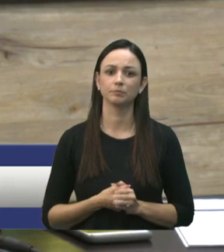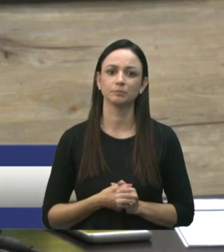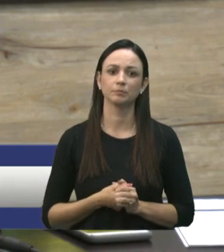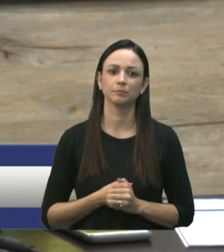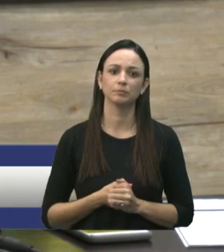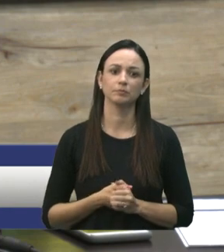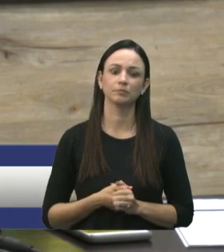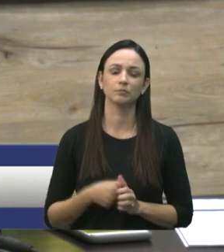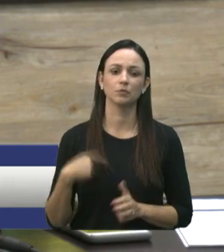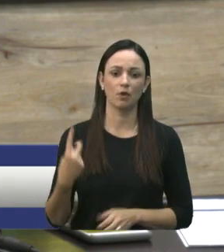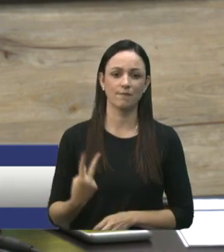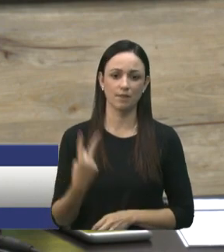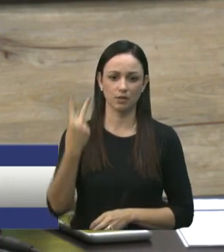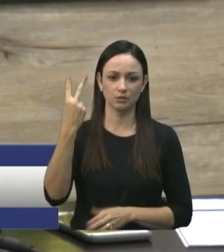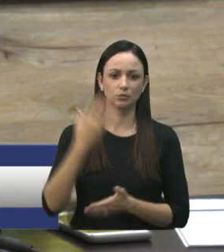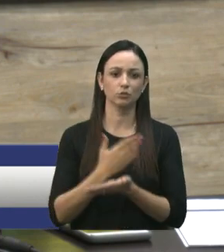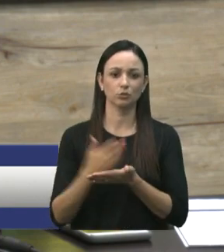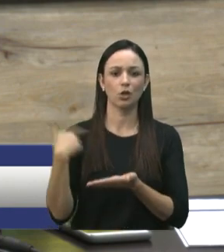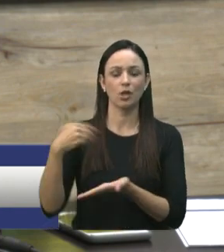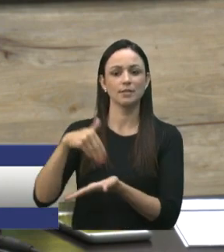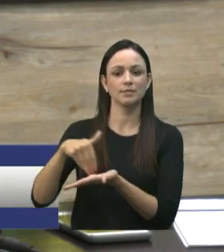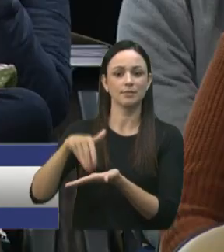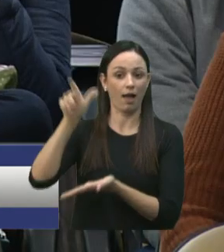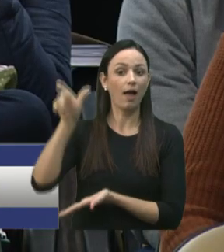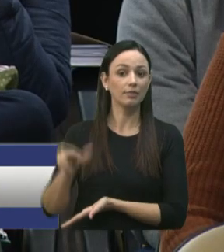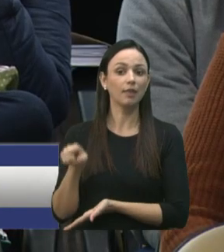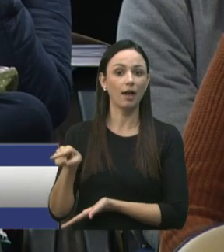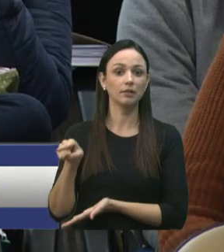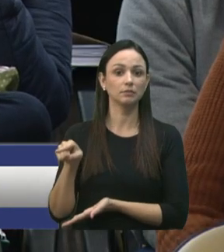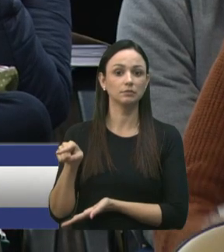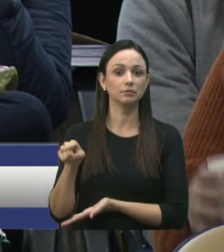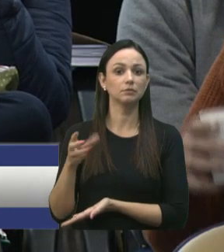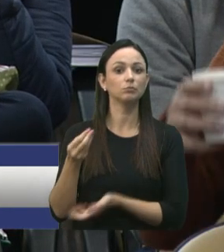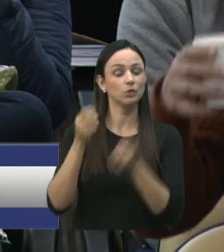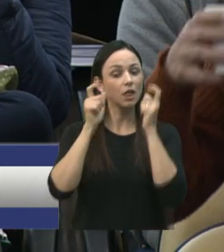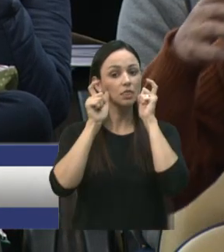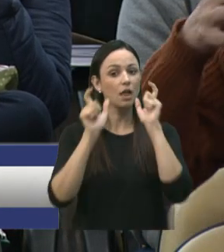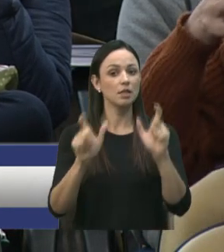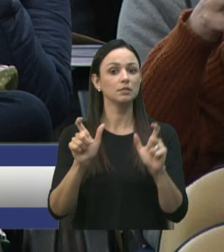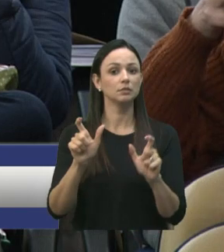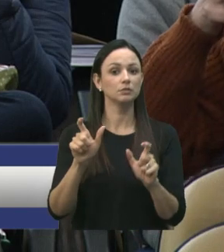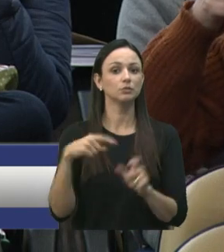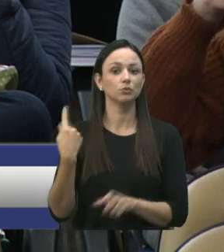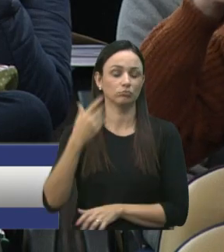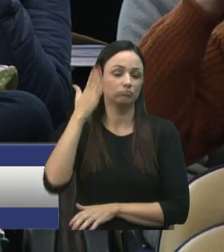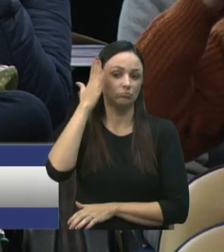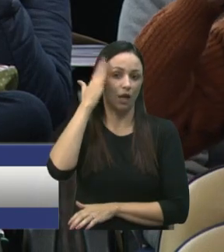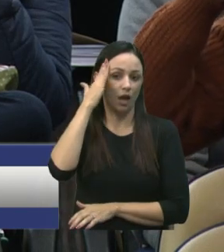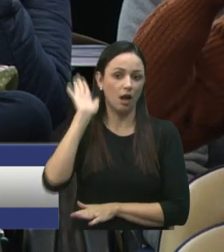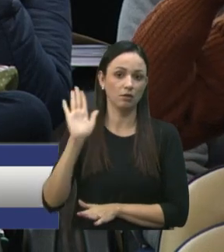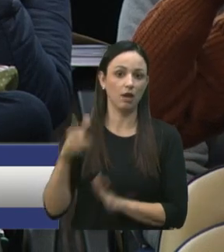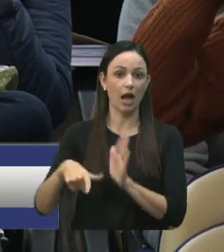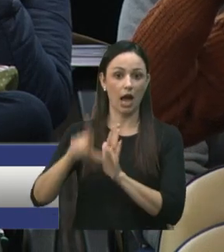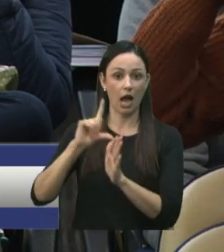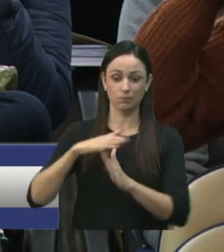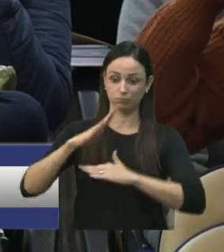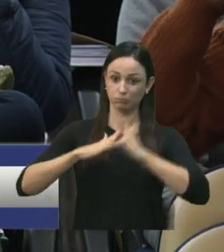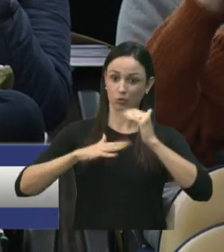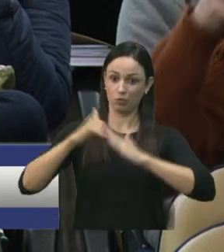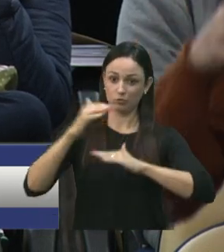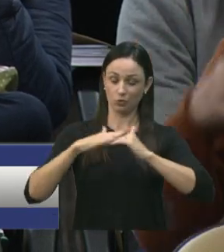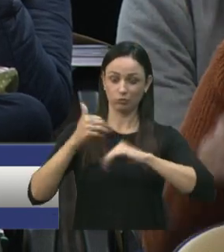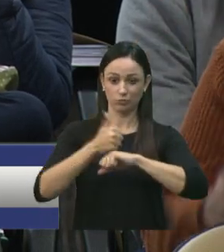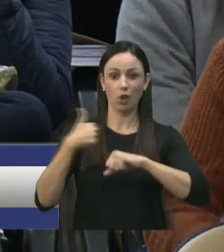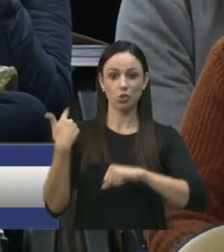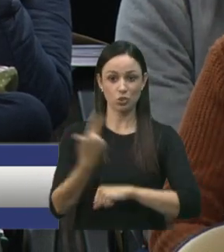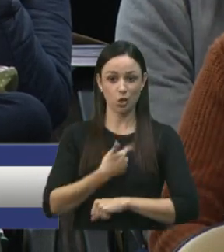nossa valorização começa com a nossa secretária. Então, seria bem interessante. A gente sabe que, né, antes de ser profissionais da saúde, somos